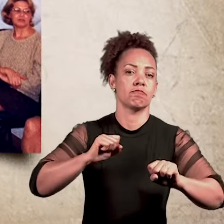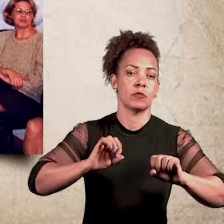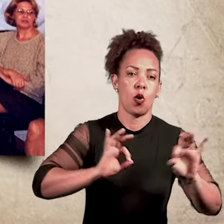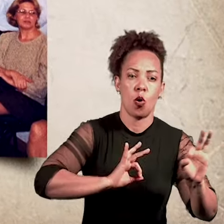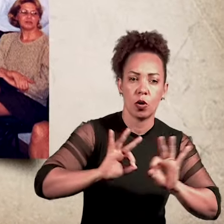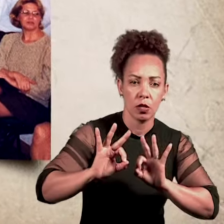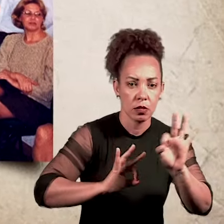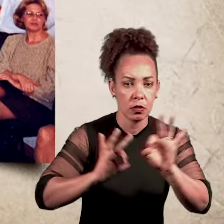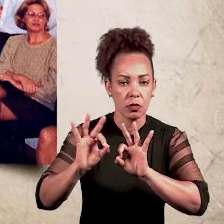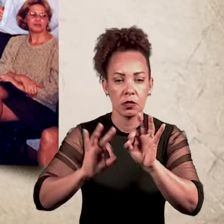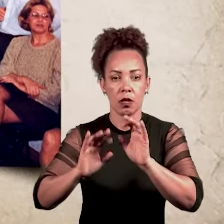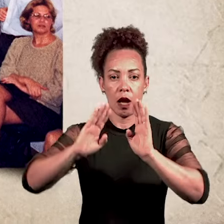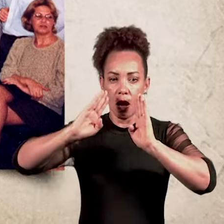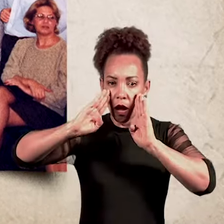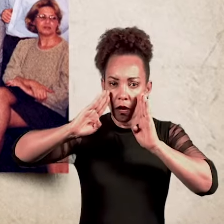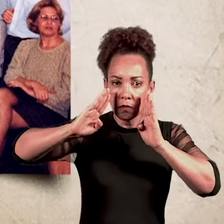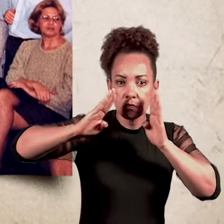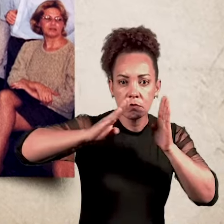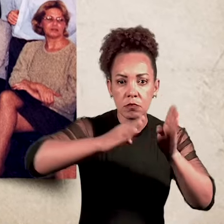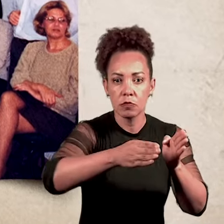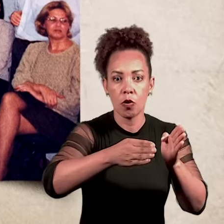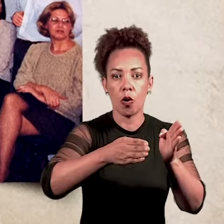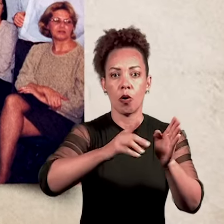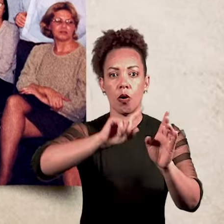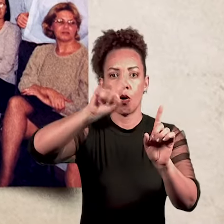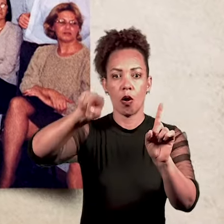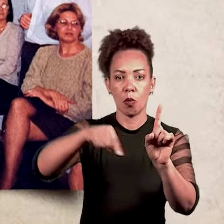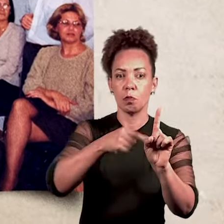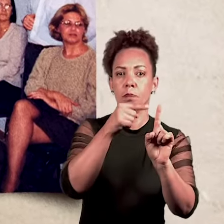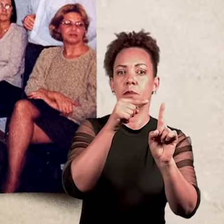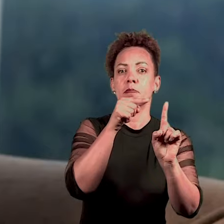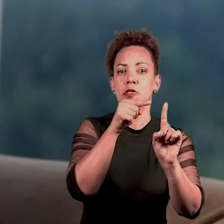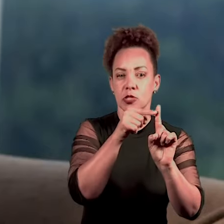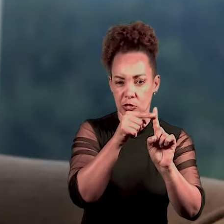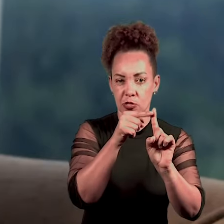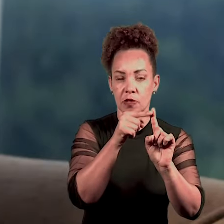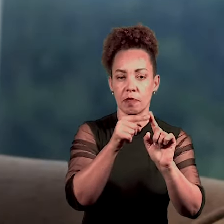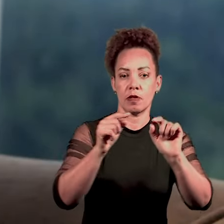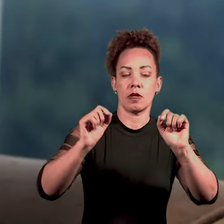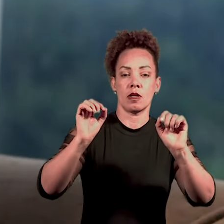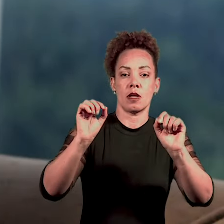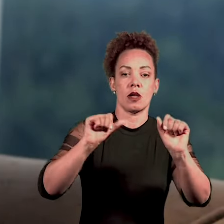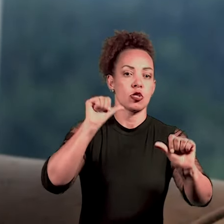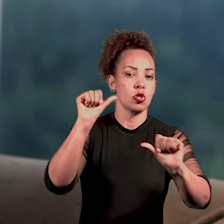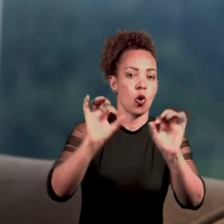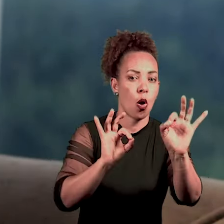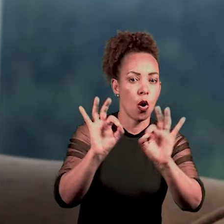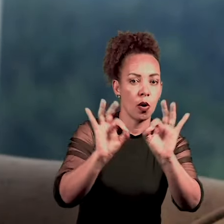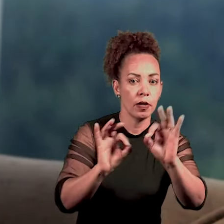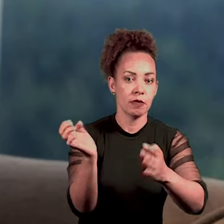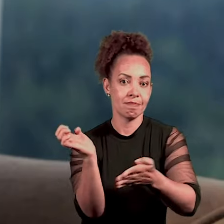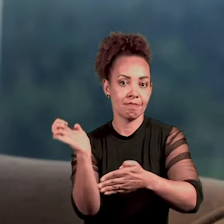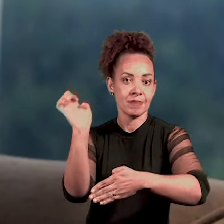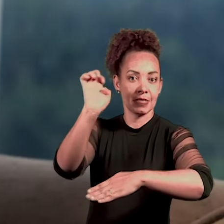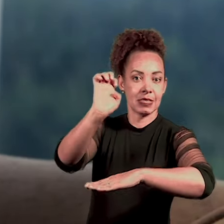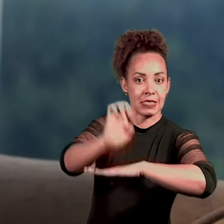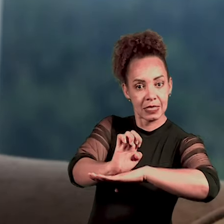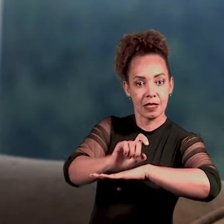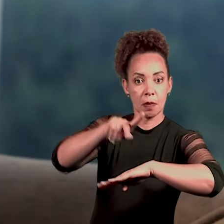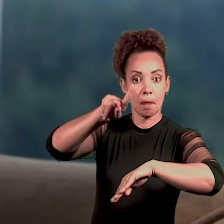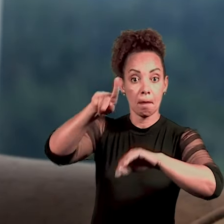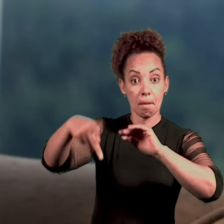de objetivar uma futura estatização da universidade, ou